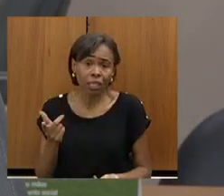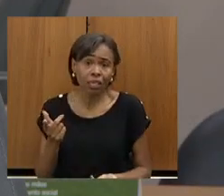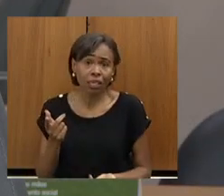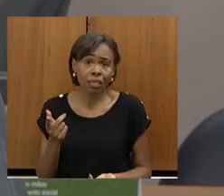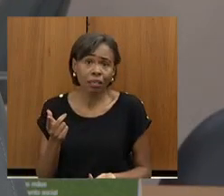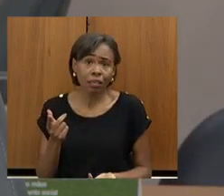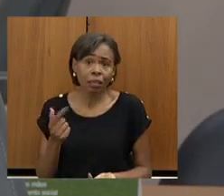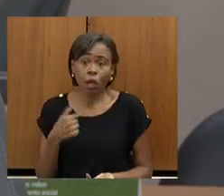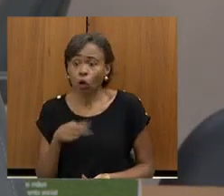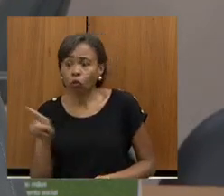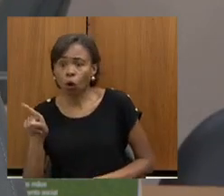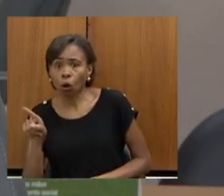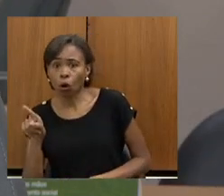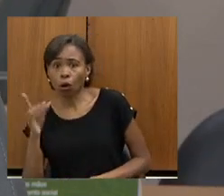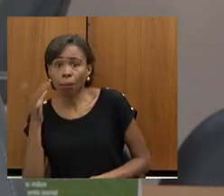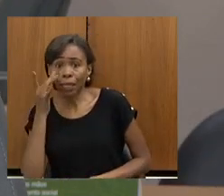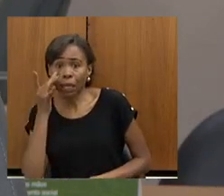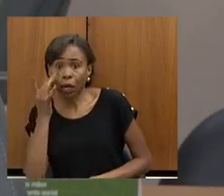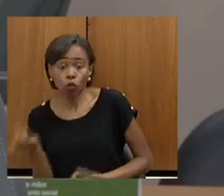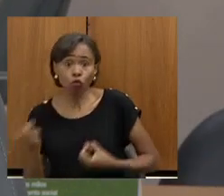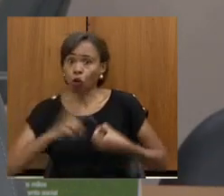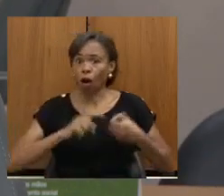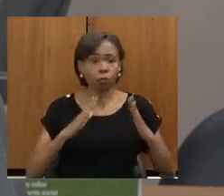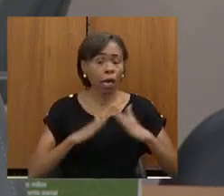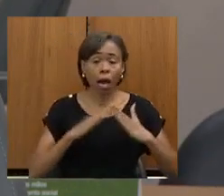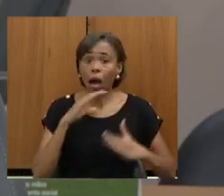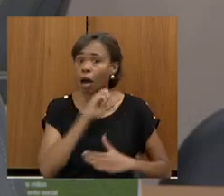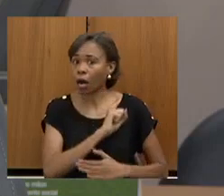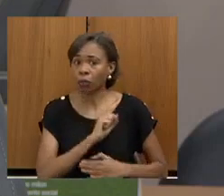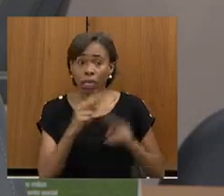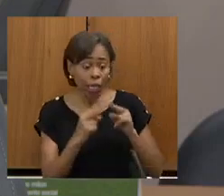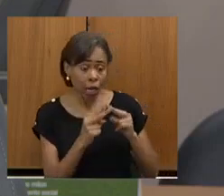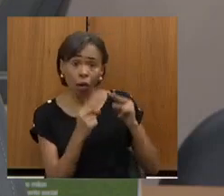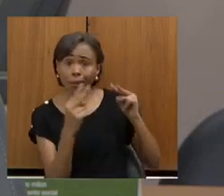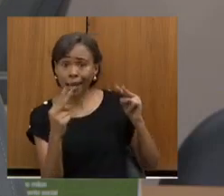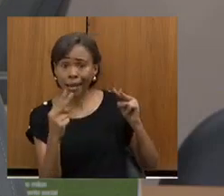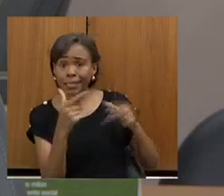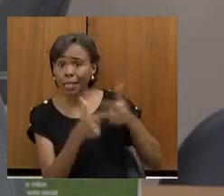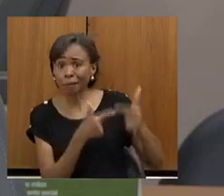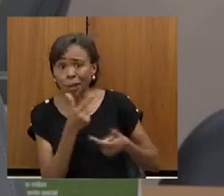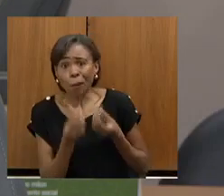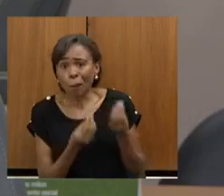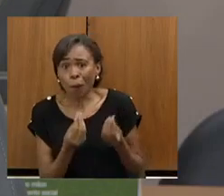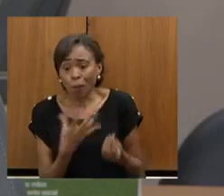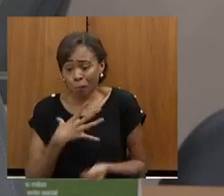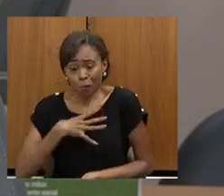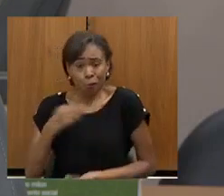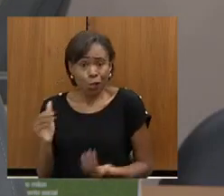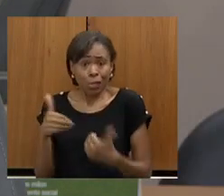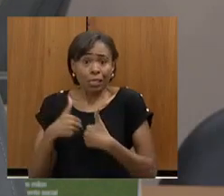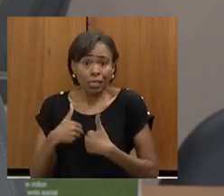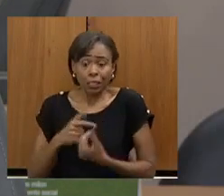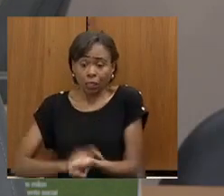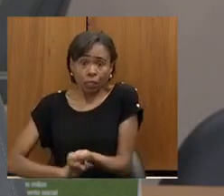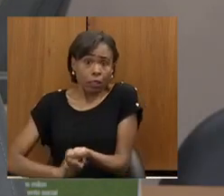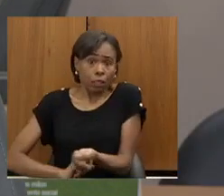casa correndo, eu não consigo ficar presencial. E trabalhar online com um filho autista tendo crises severas é muito difícil.